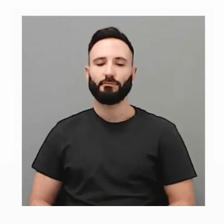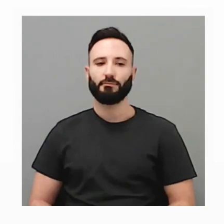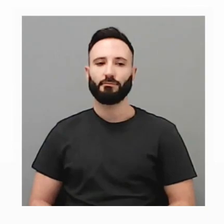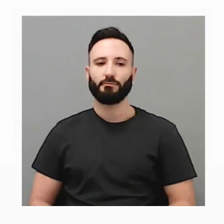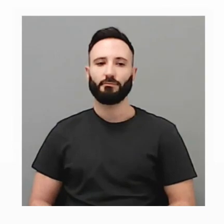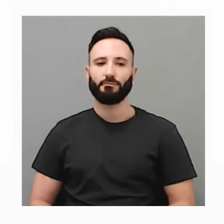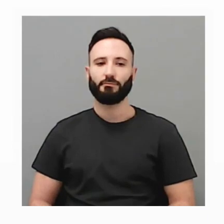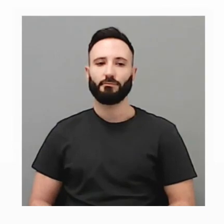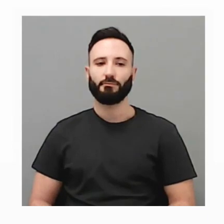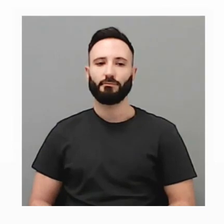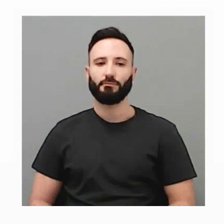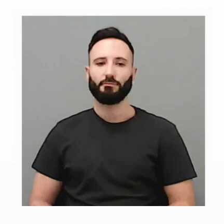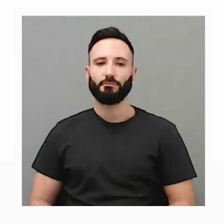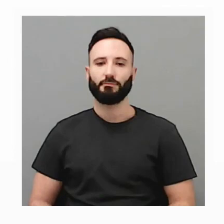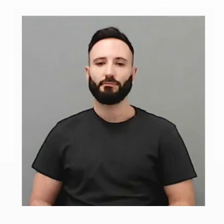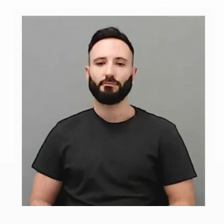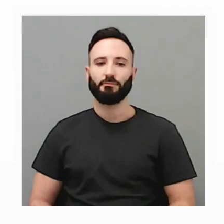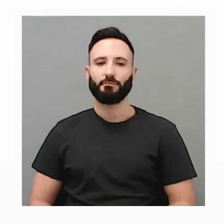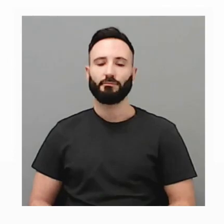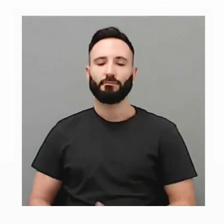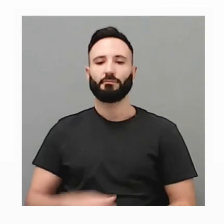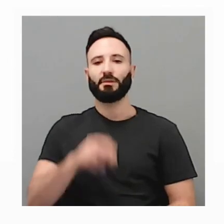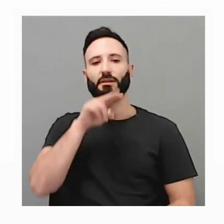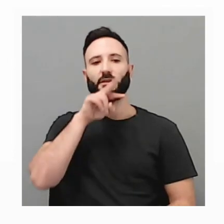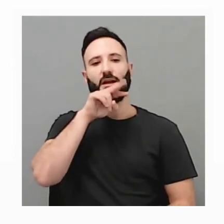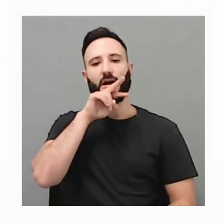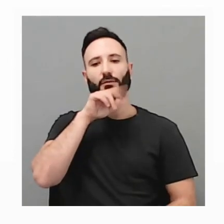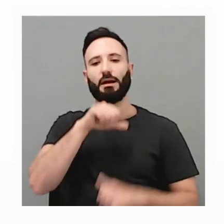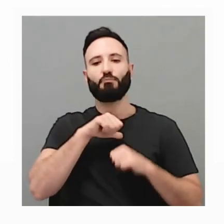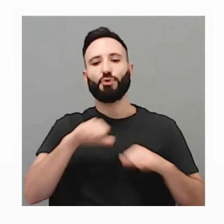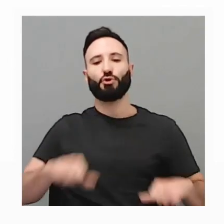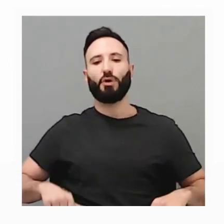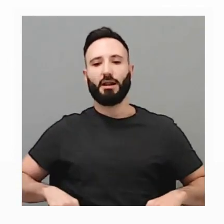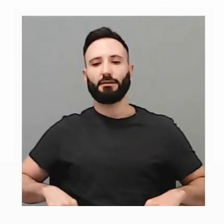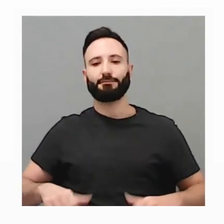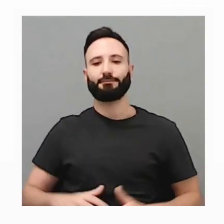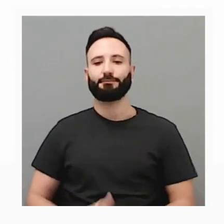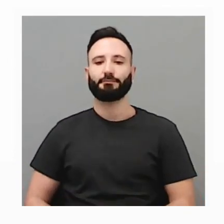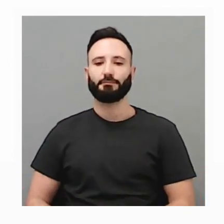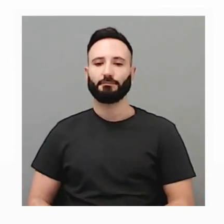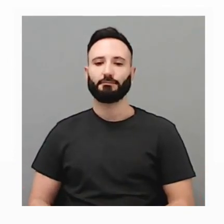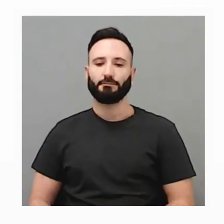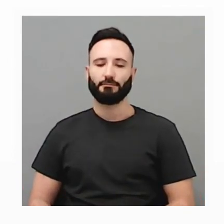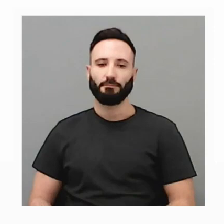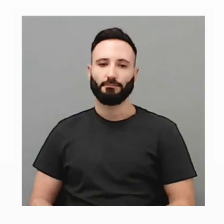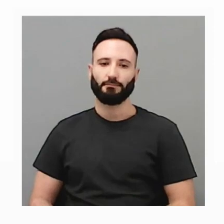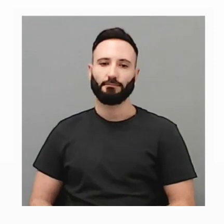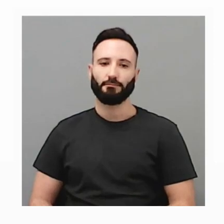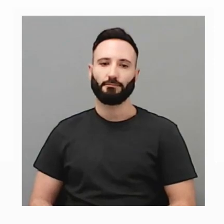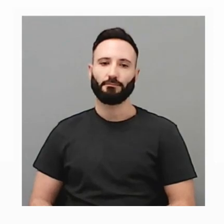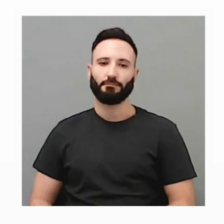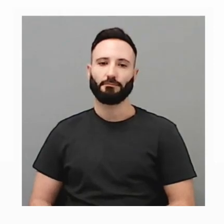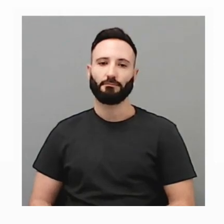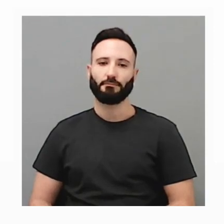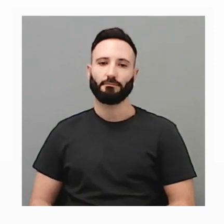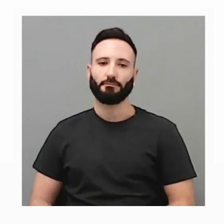da melhor forma. Portanto, aquilo que nós pretendemos, no fundo, é integrar não só estes dados que nós recolhemos de